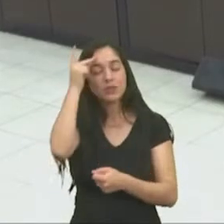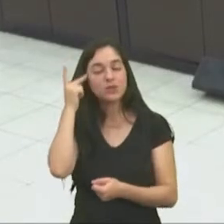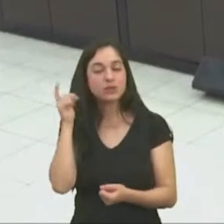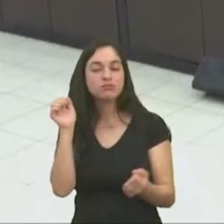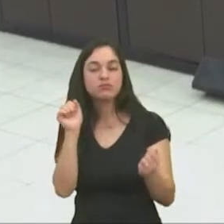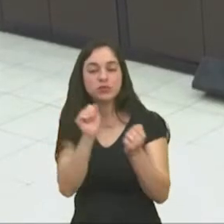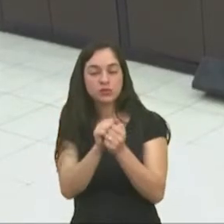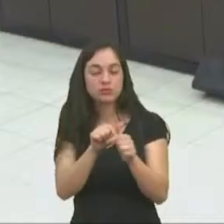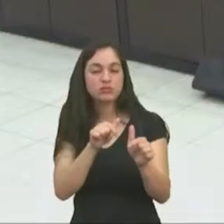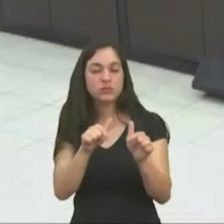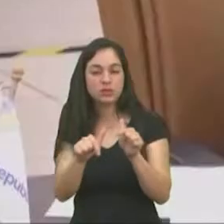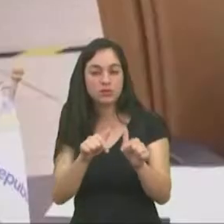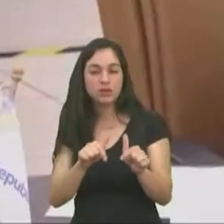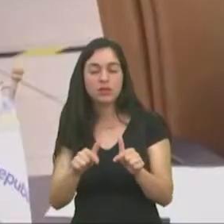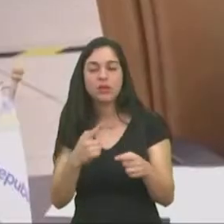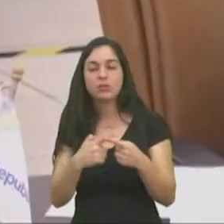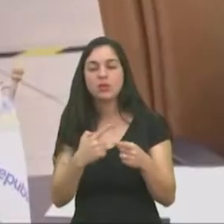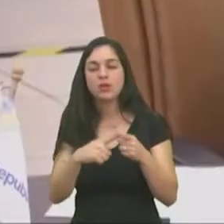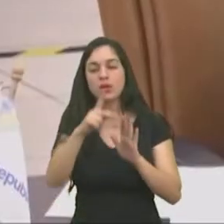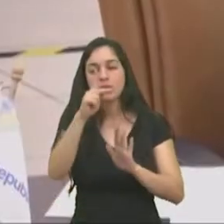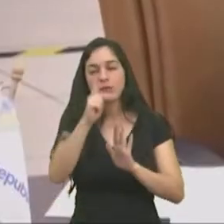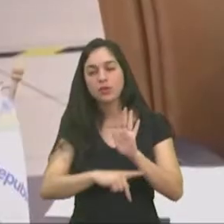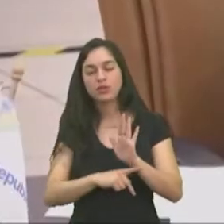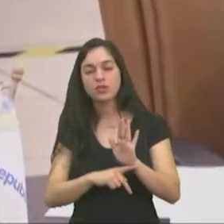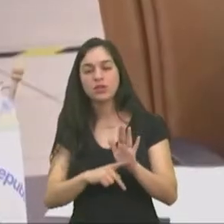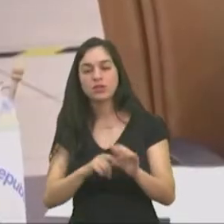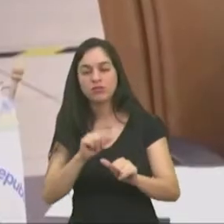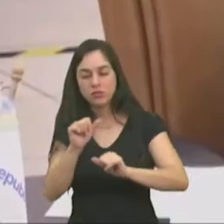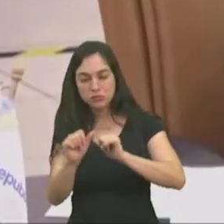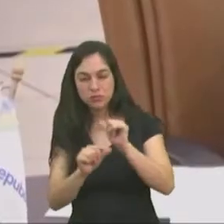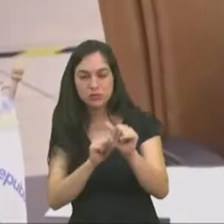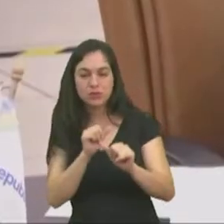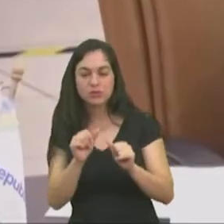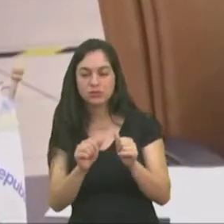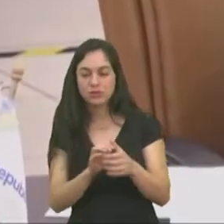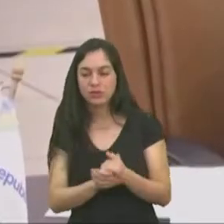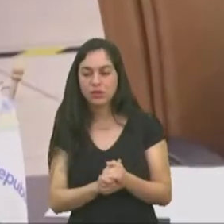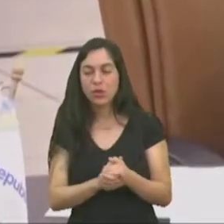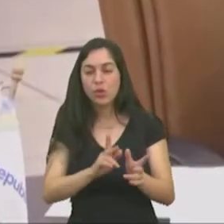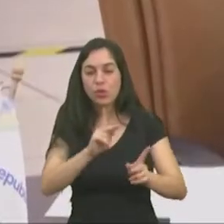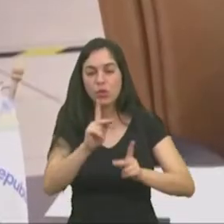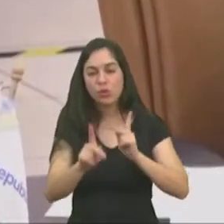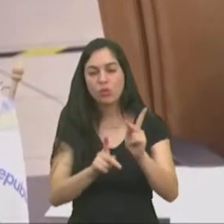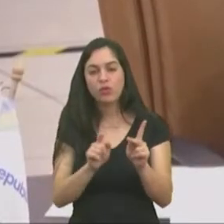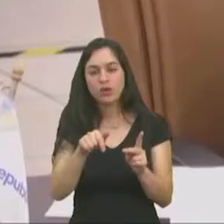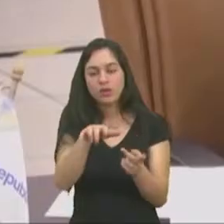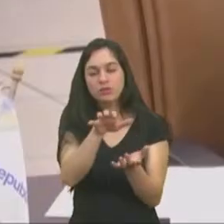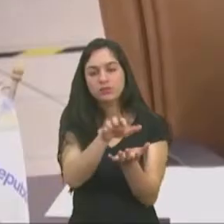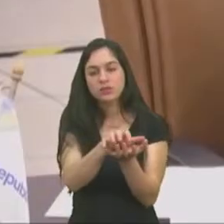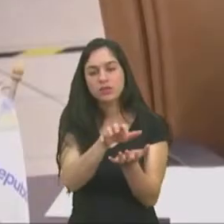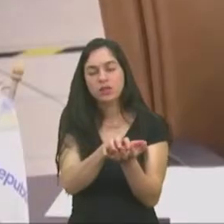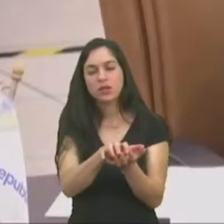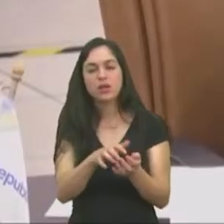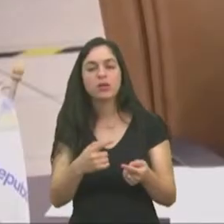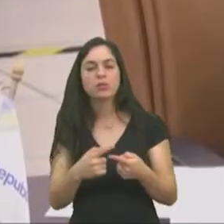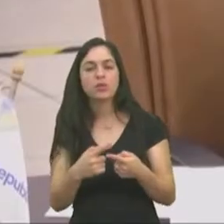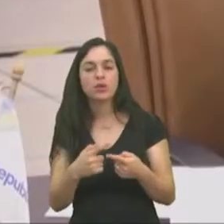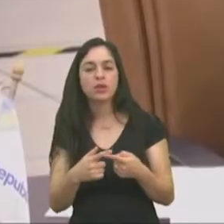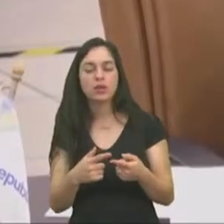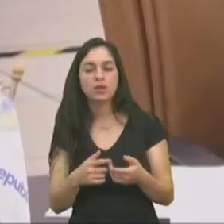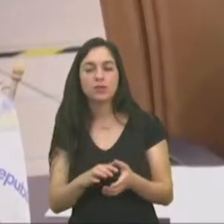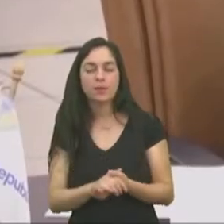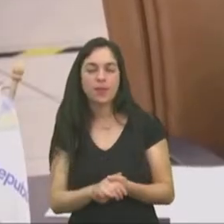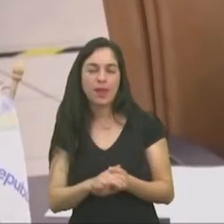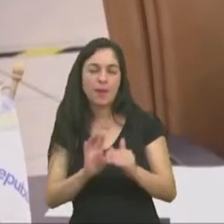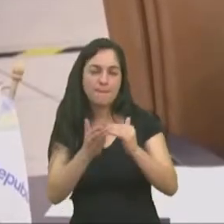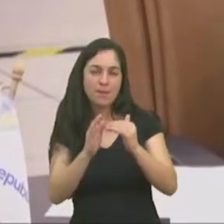porque é um projeto que eu sei que vai mudar muito, né, a população da nossa cidade, porque inclusive no Cidade